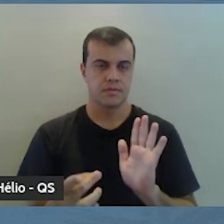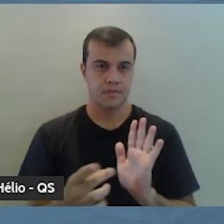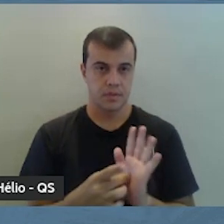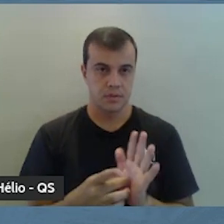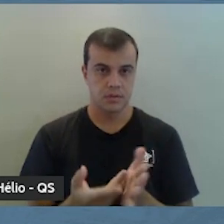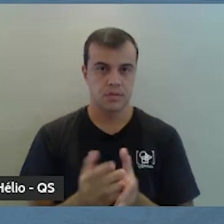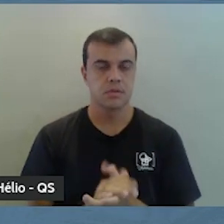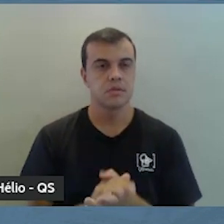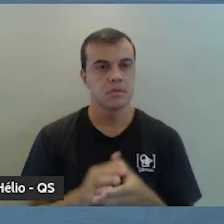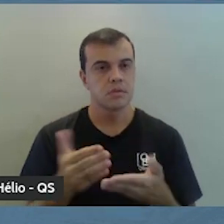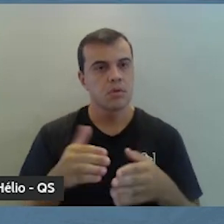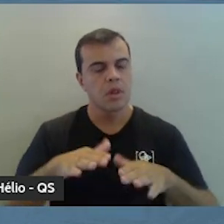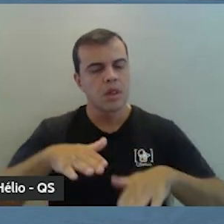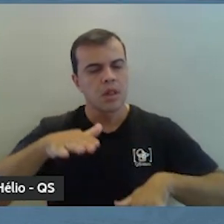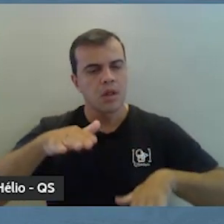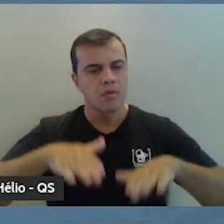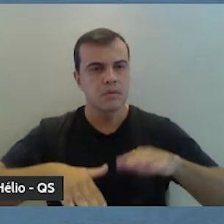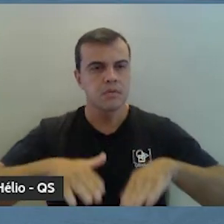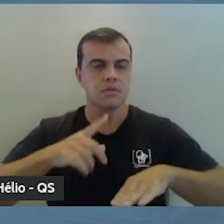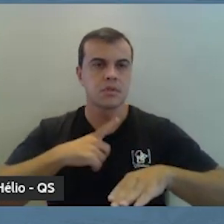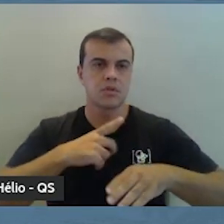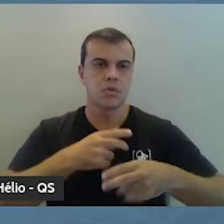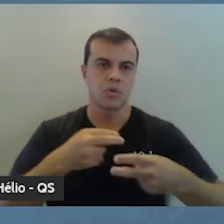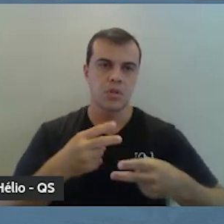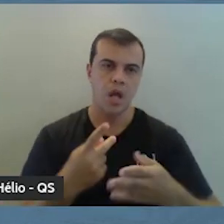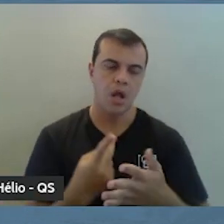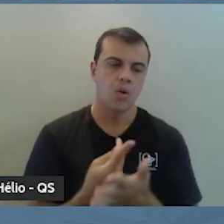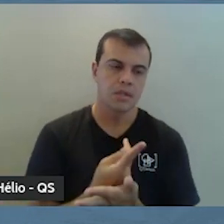devida. Talvez estivessem,